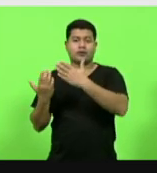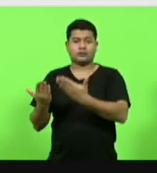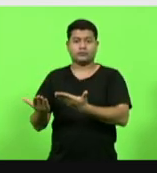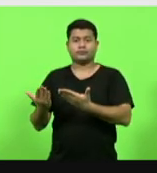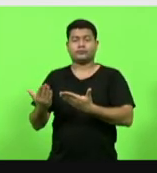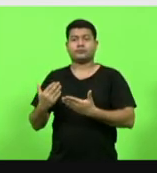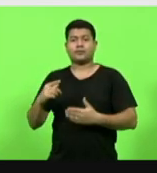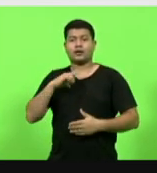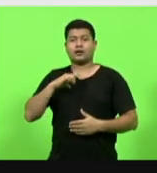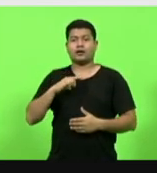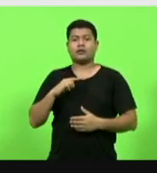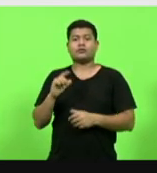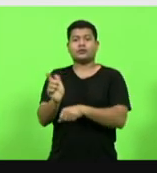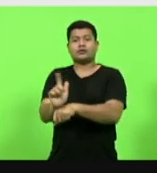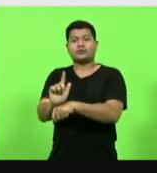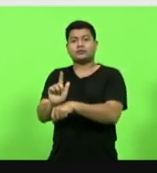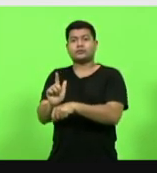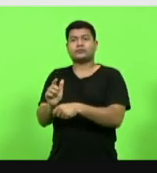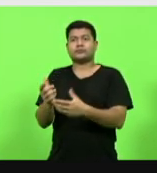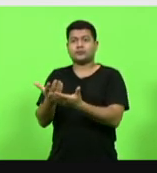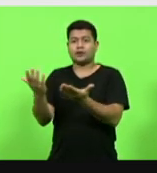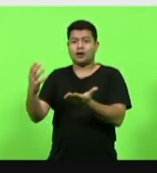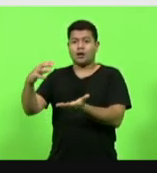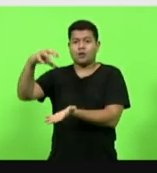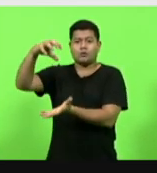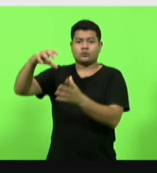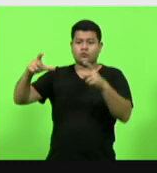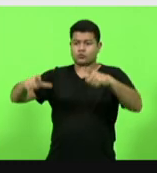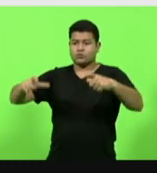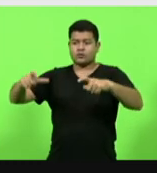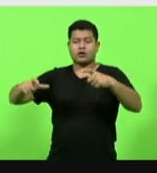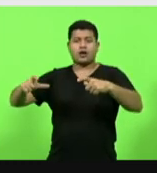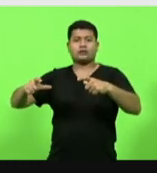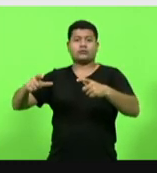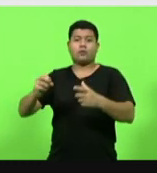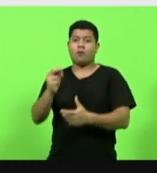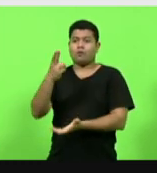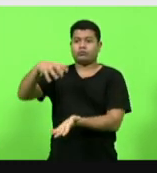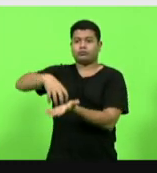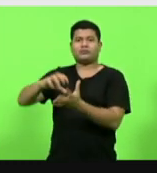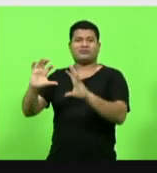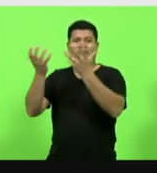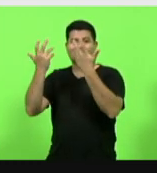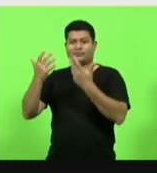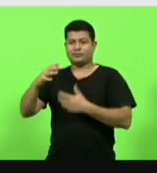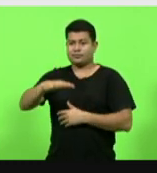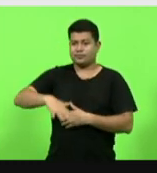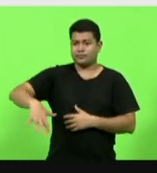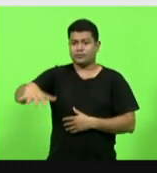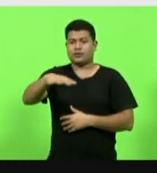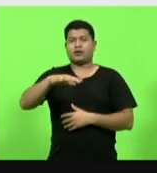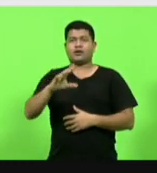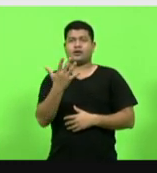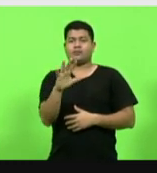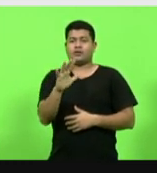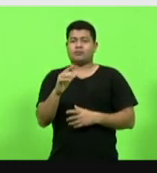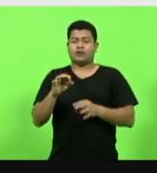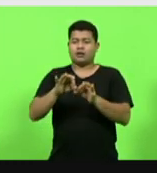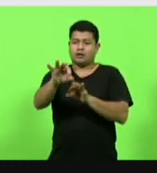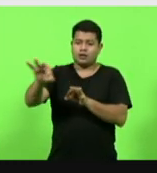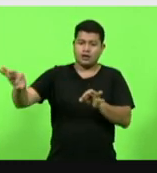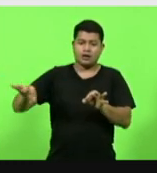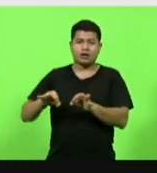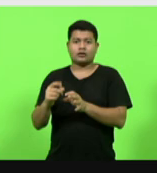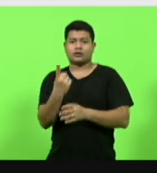economicamente um equipamento multiuso ou um centro de eventos que possua área construída de 10 mil metros quadrados